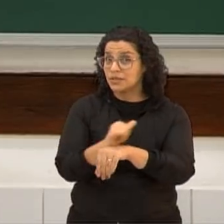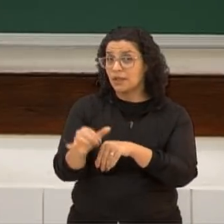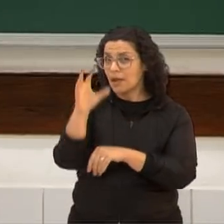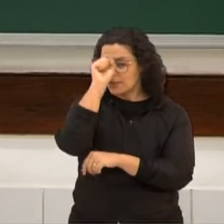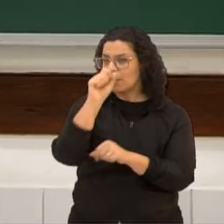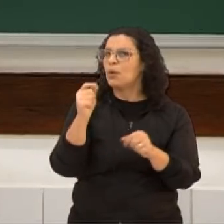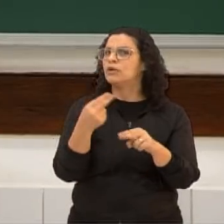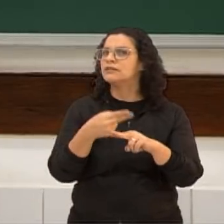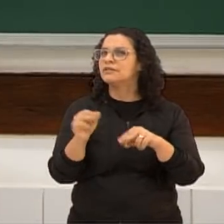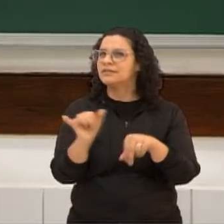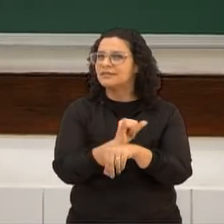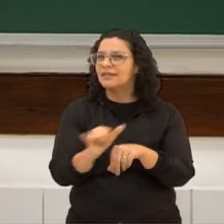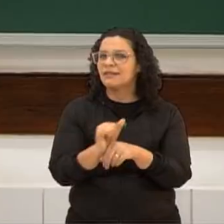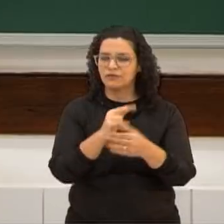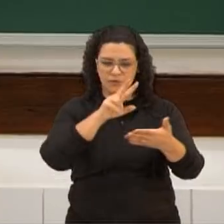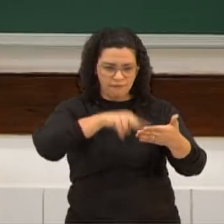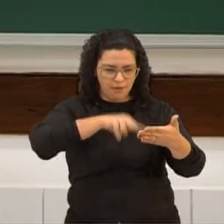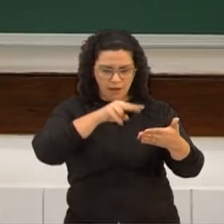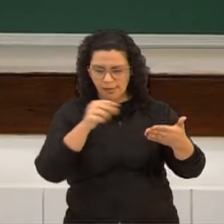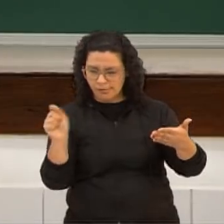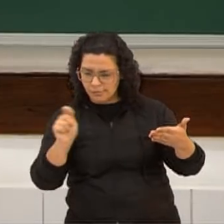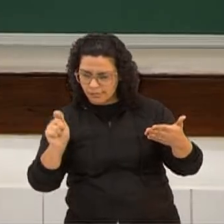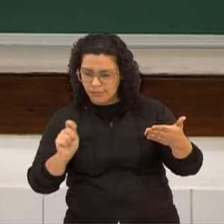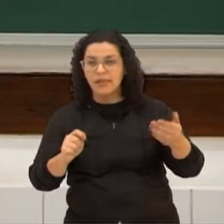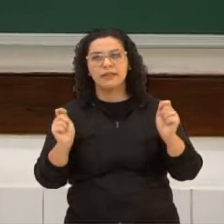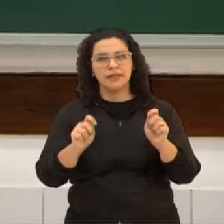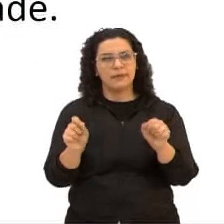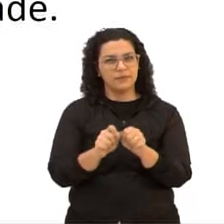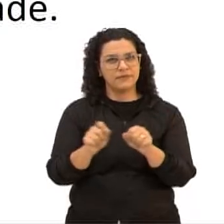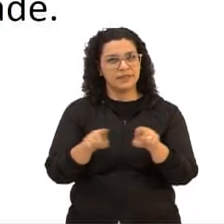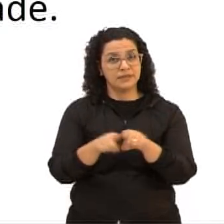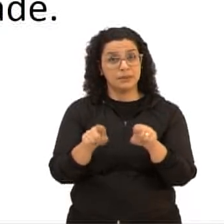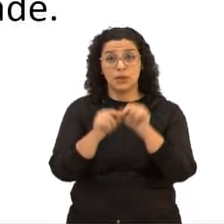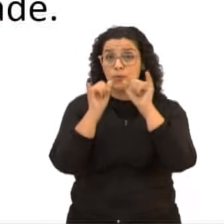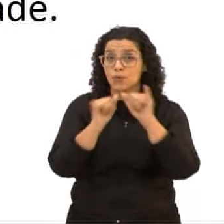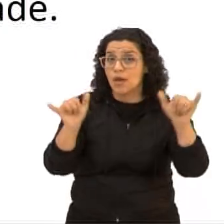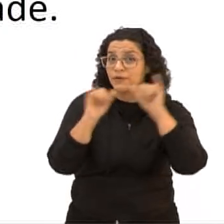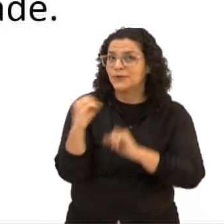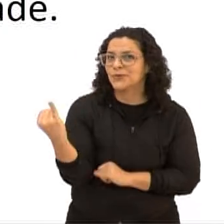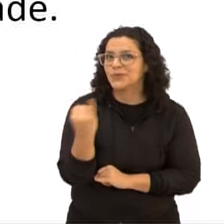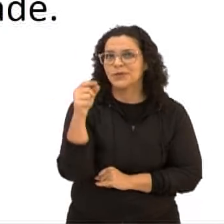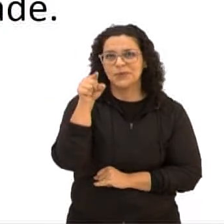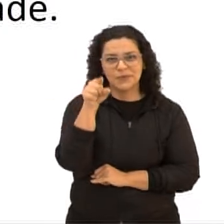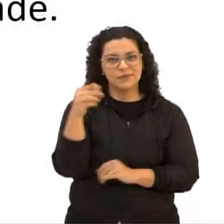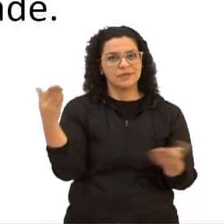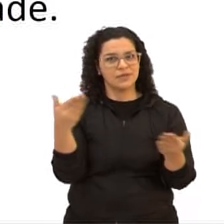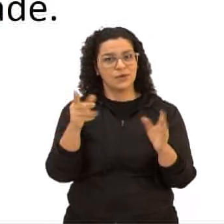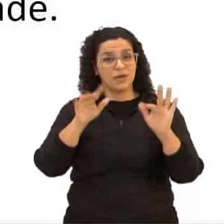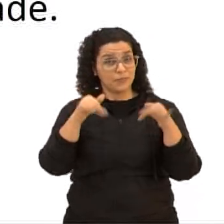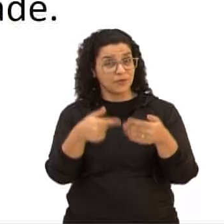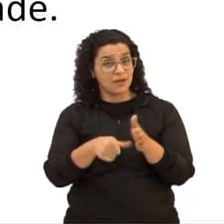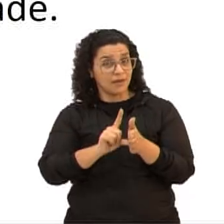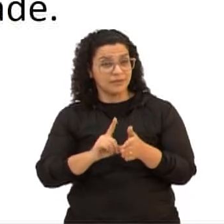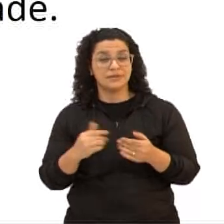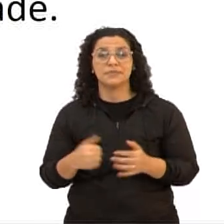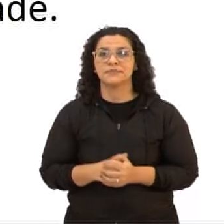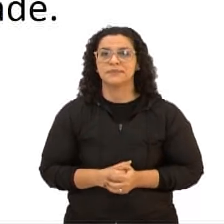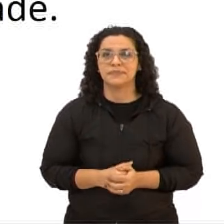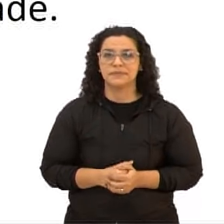desenhar, pode usar as historinhas em quadrinho que você aprende bastante, tá legal? E aí eu tenho um recado aqui muito importante para vocês antes de nós terminarmos,